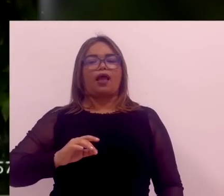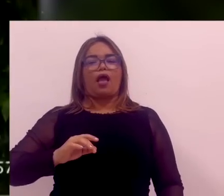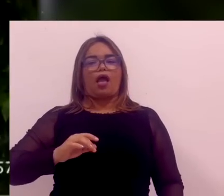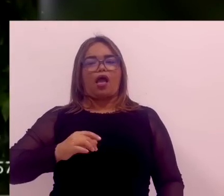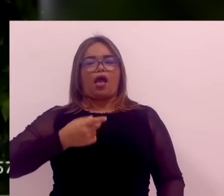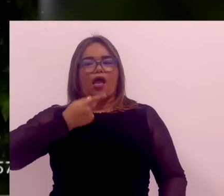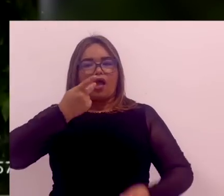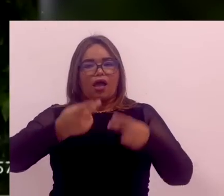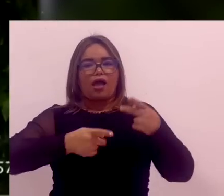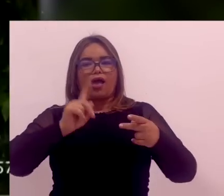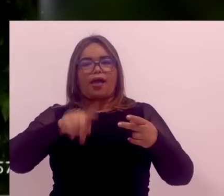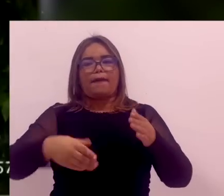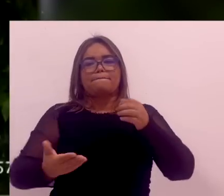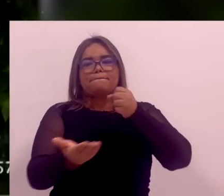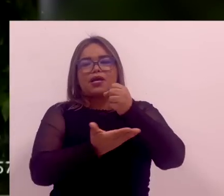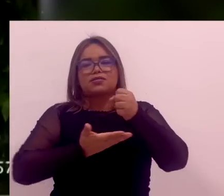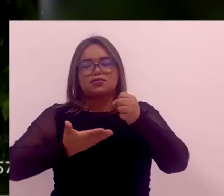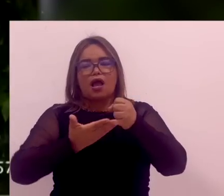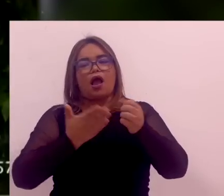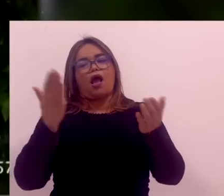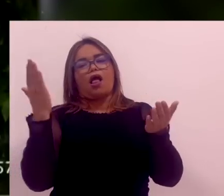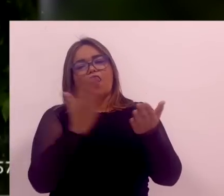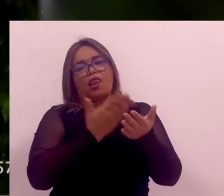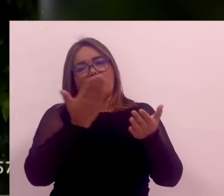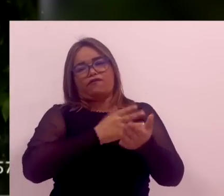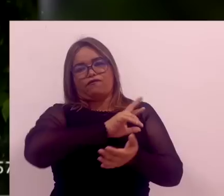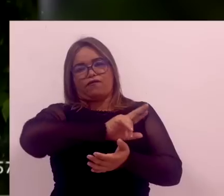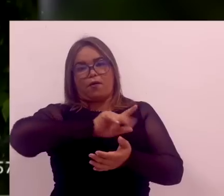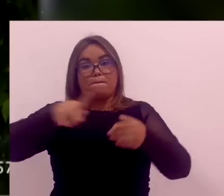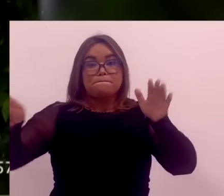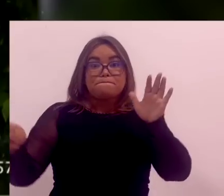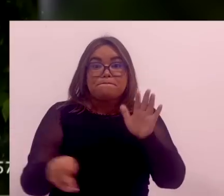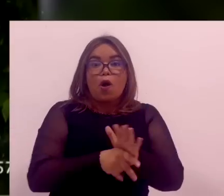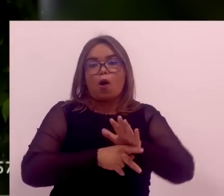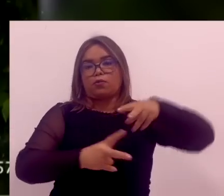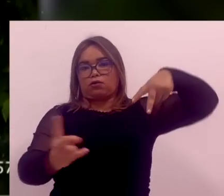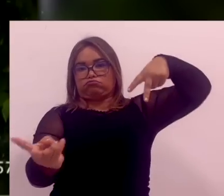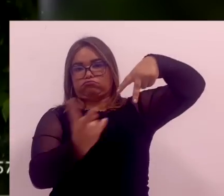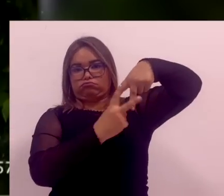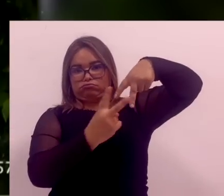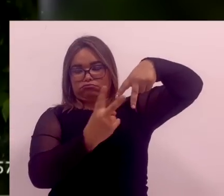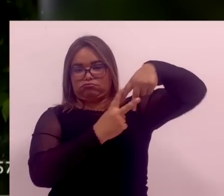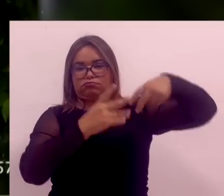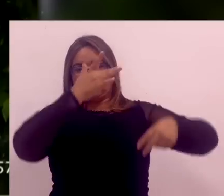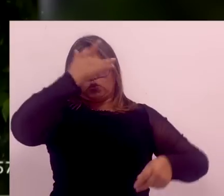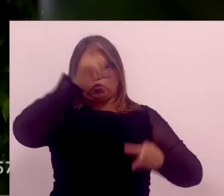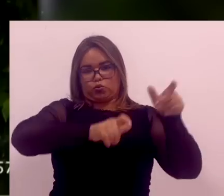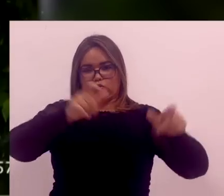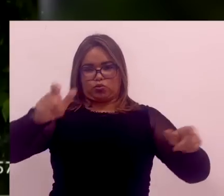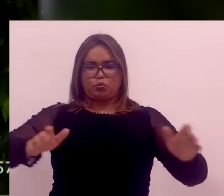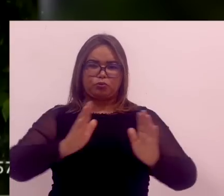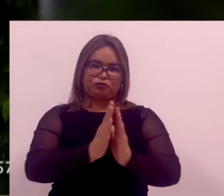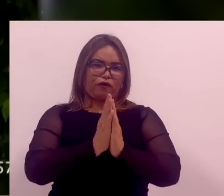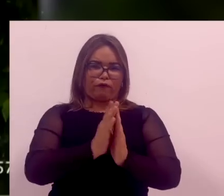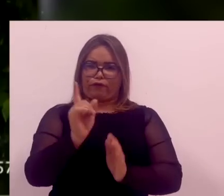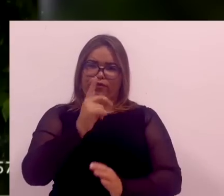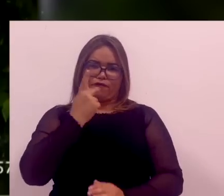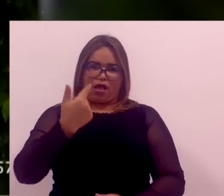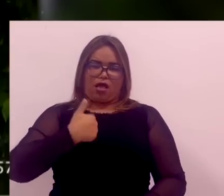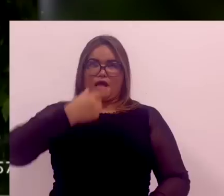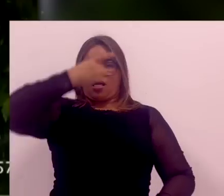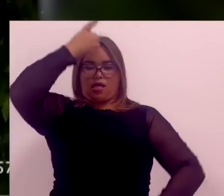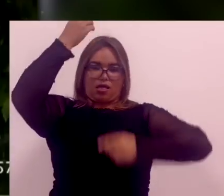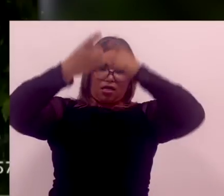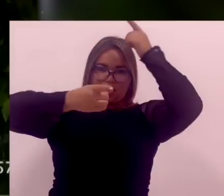que eu fiz foi substanciada com as mais elevadas fontes. Então, por favor, não digam que eu estou